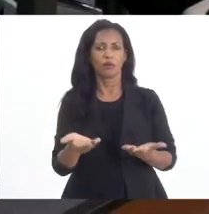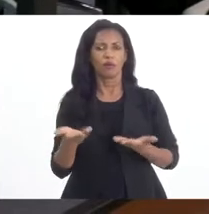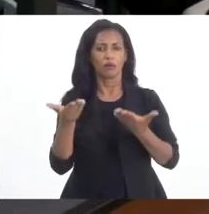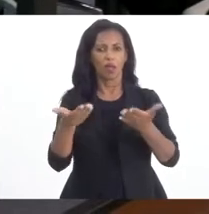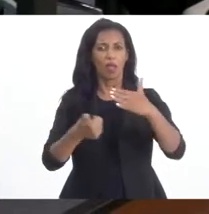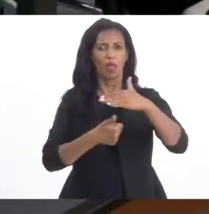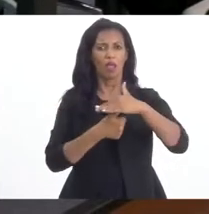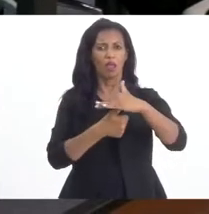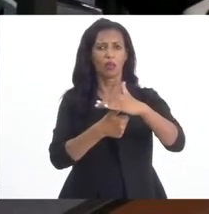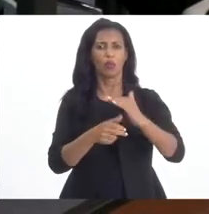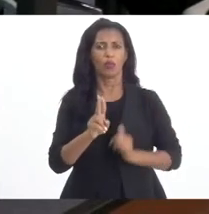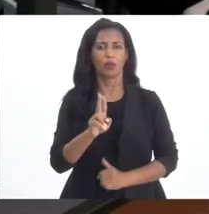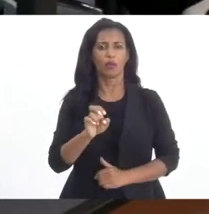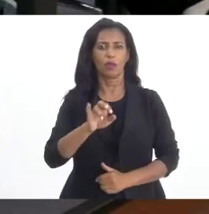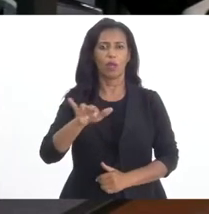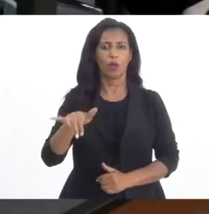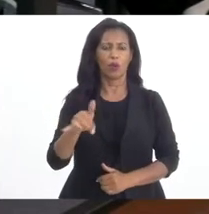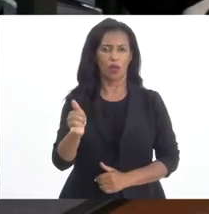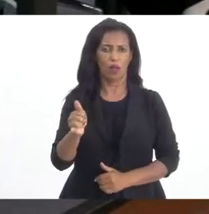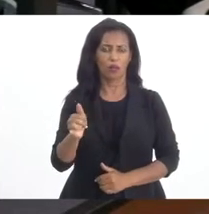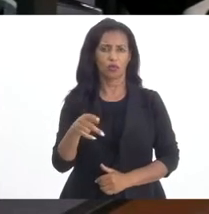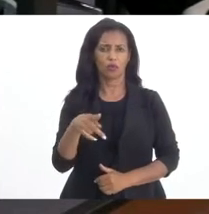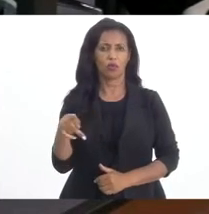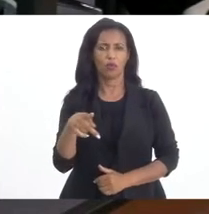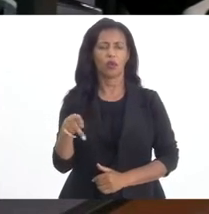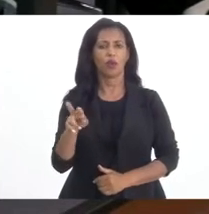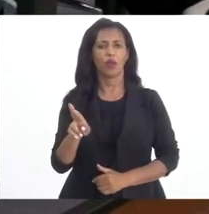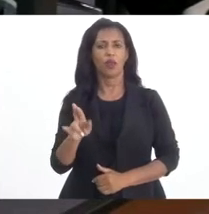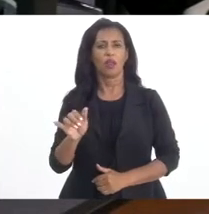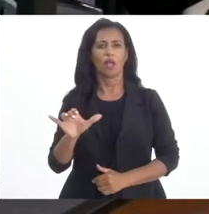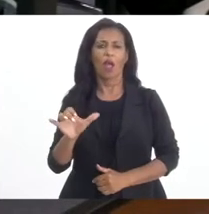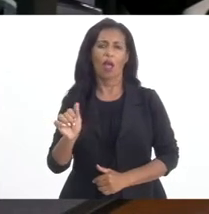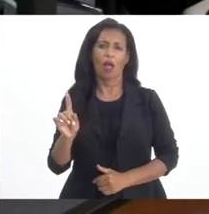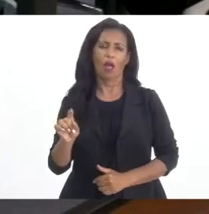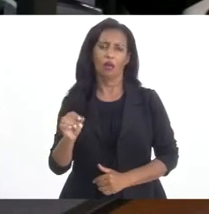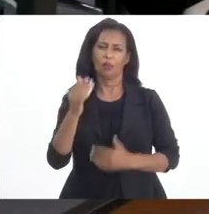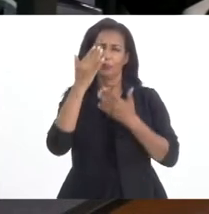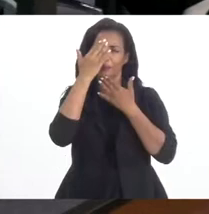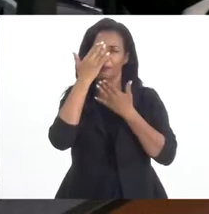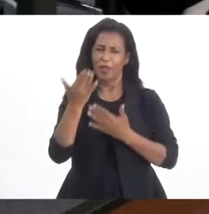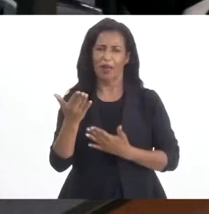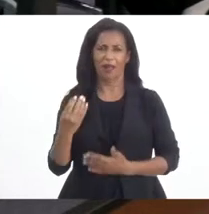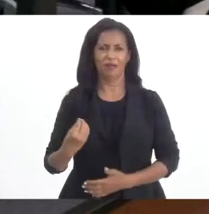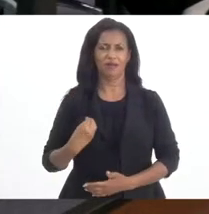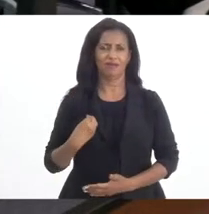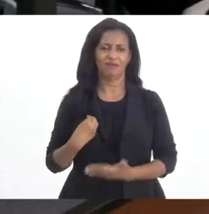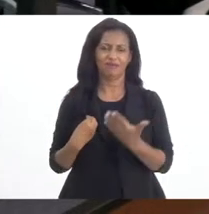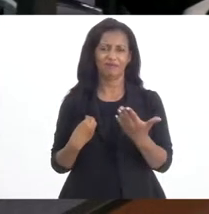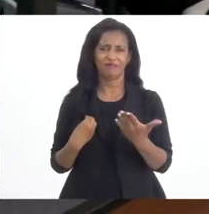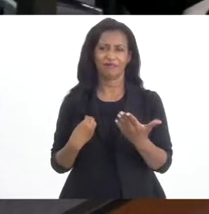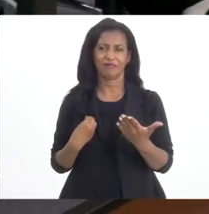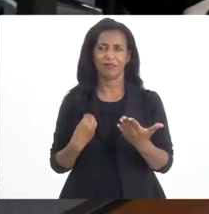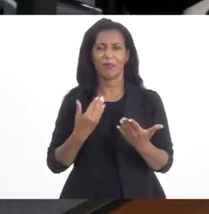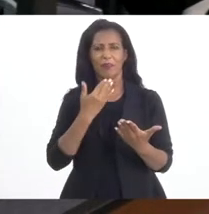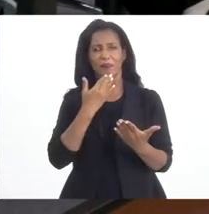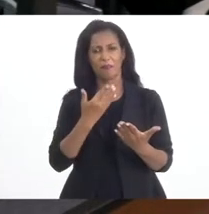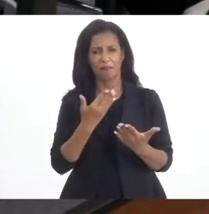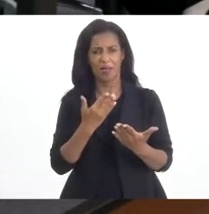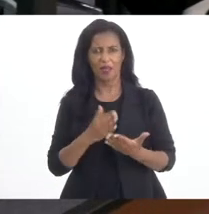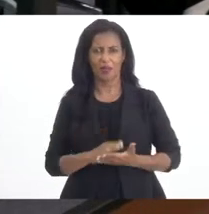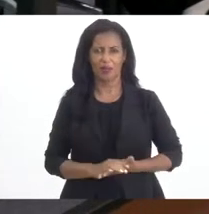reitor da UERJ, professor Ricardo Lodi. Professor, bom dia, muito obrigado pela sua presença. Te peço aí que